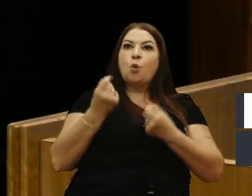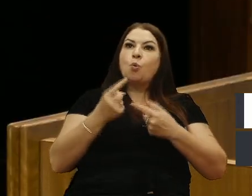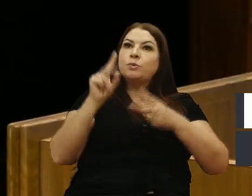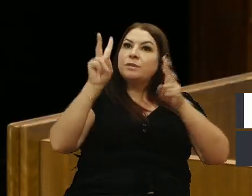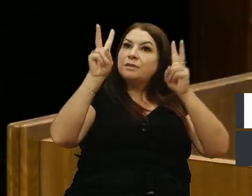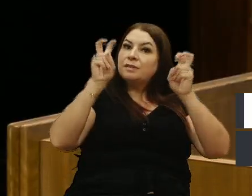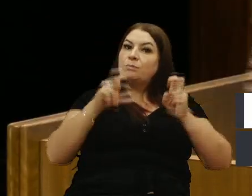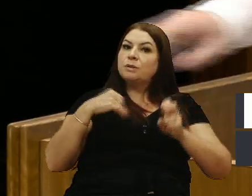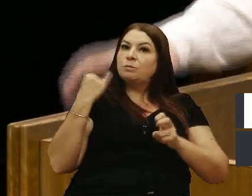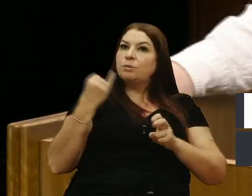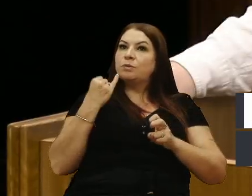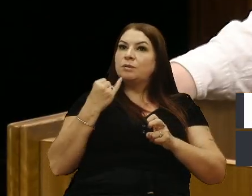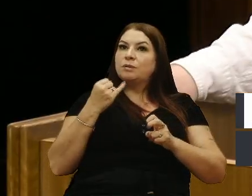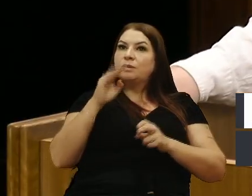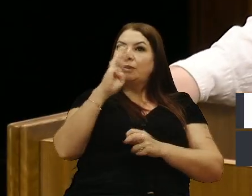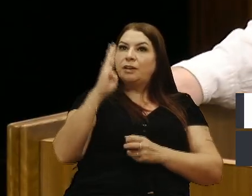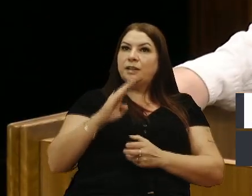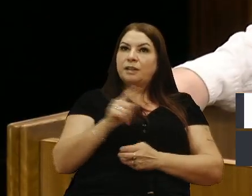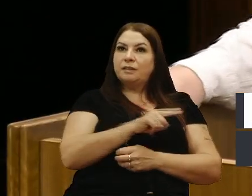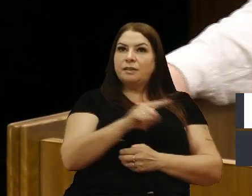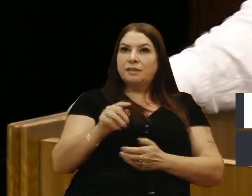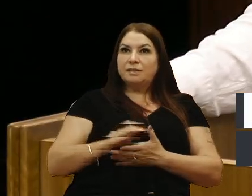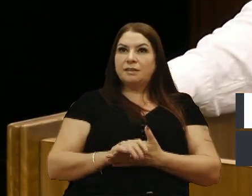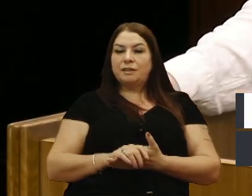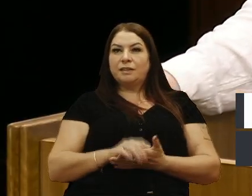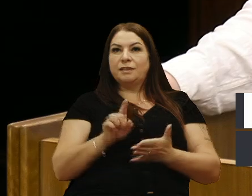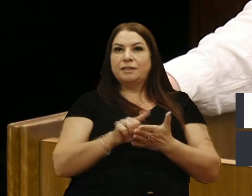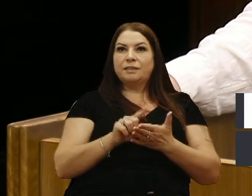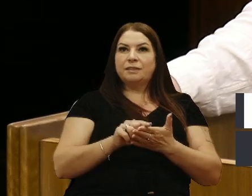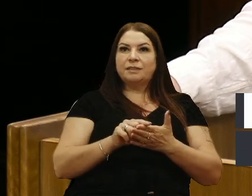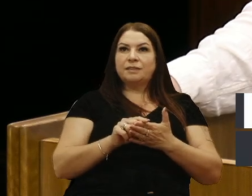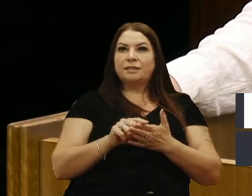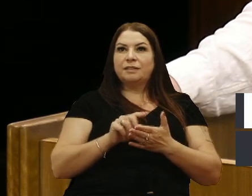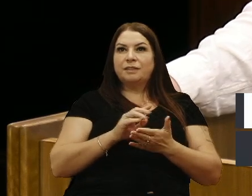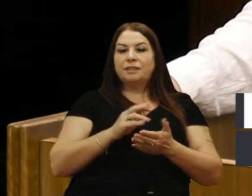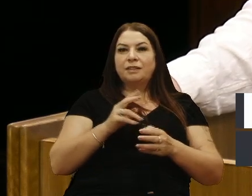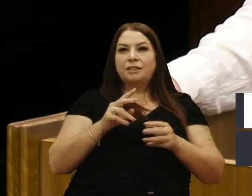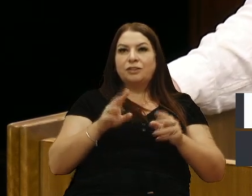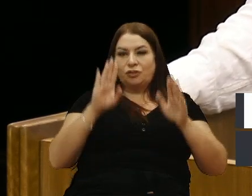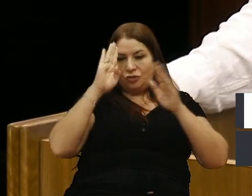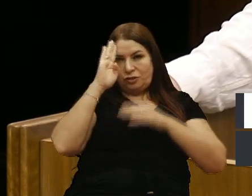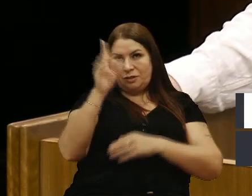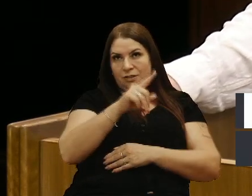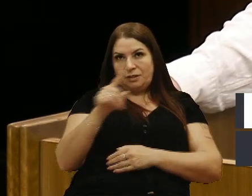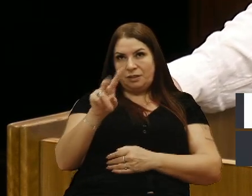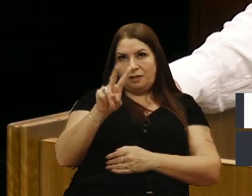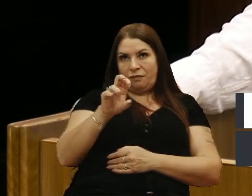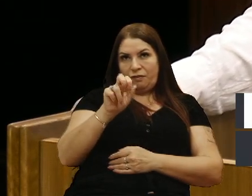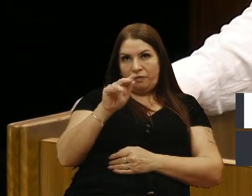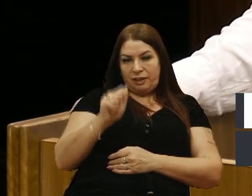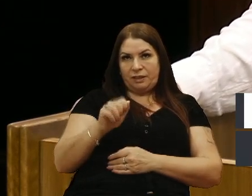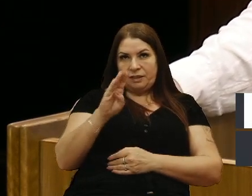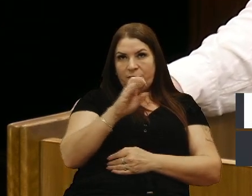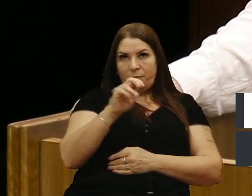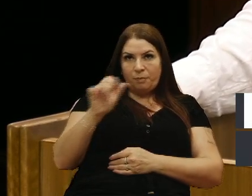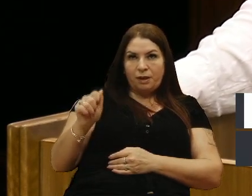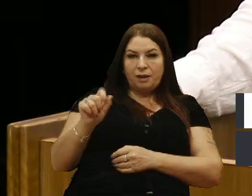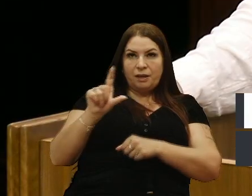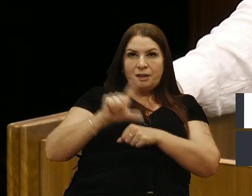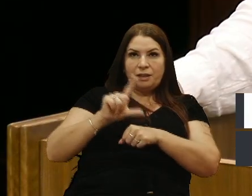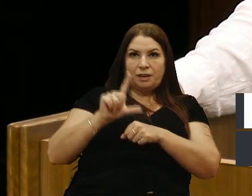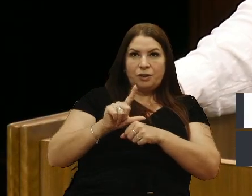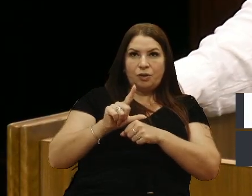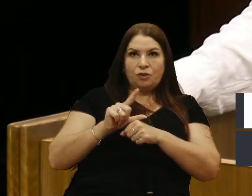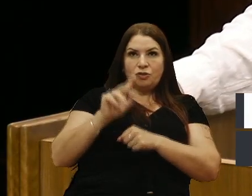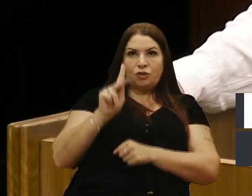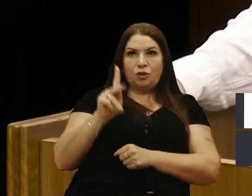temas importantes para esse Brasil. Porque diretamente dos porões do Vivendas da Barra, da loja da Copenhague